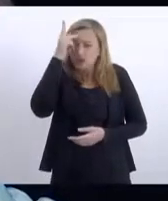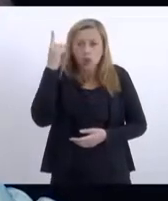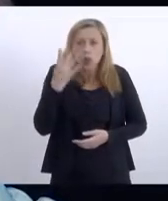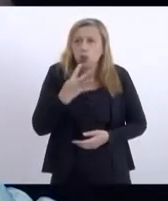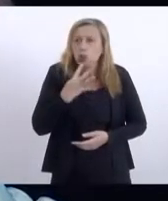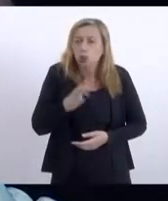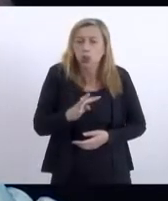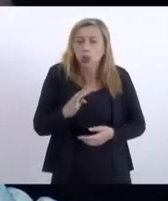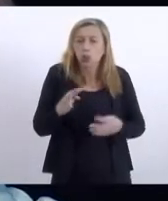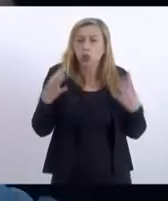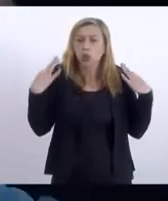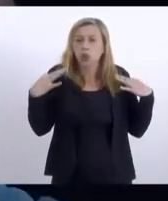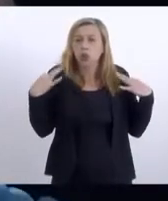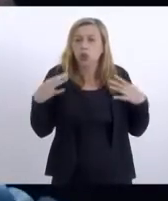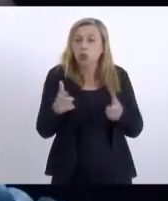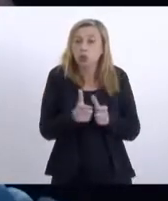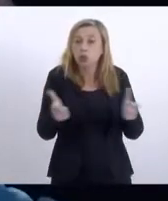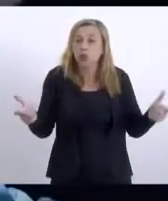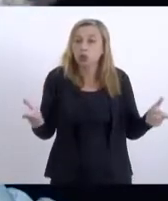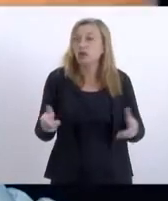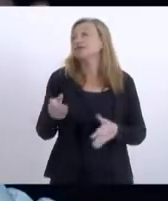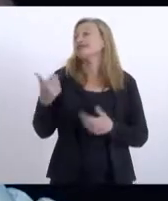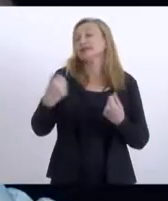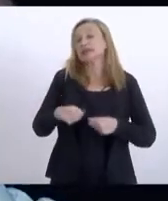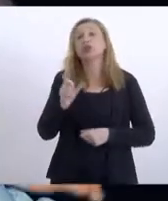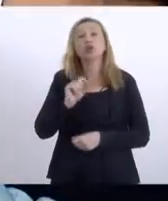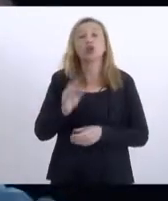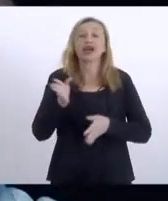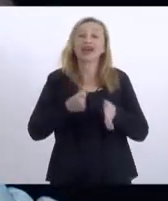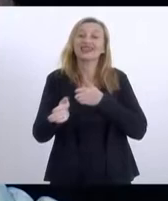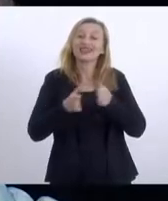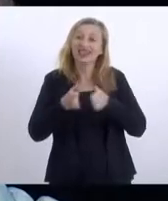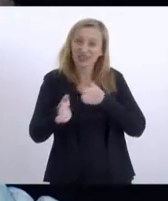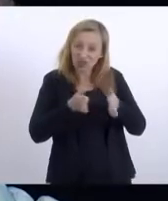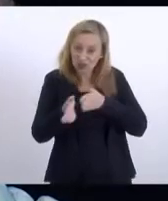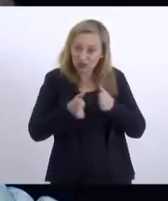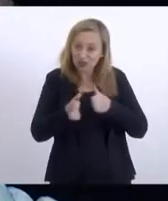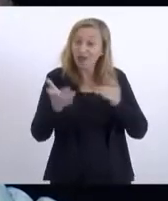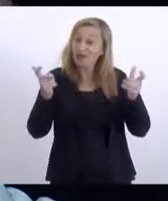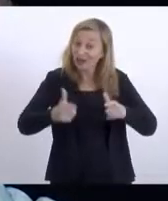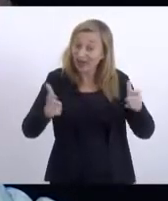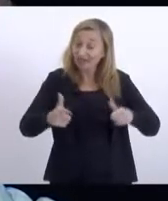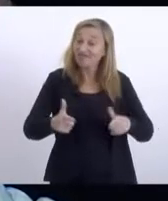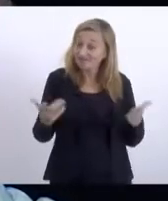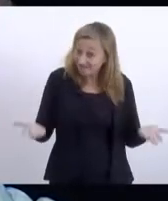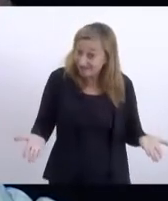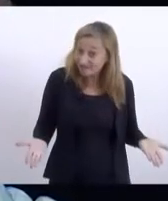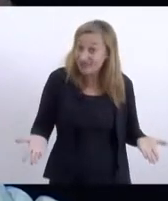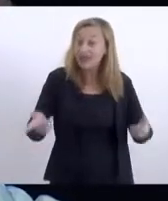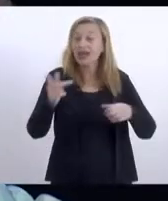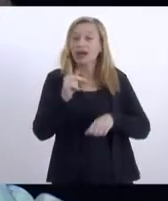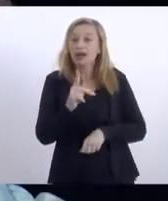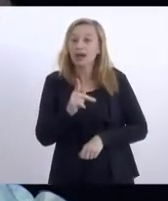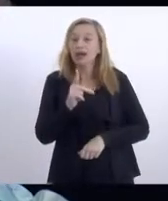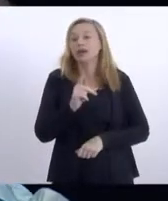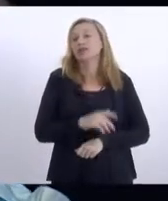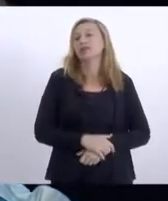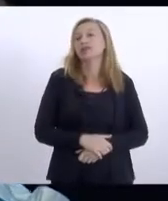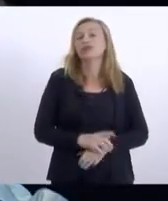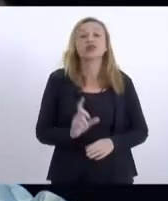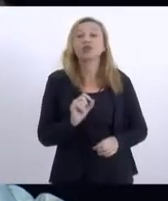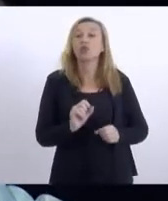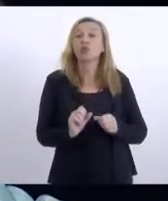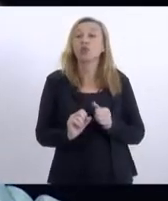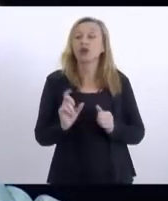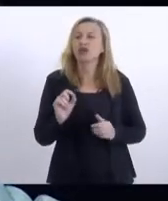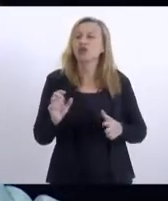quê? Acesso. Aquele pedacinho ali que o Fabiano está vendo ali, que é pedacinho ali para ir até perto da Pedra Elefantina. Quer dizer, então